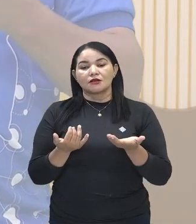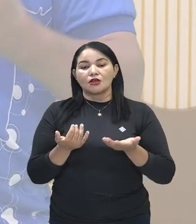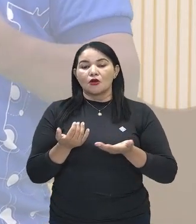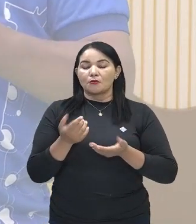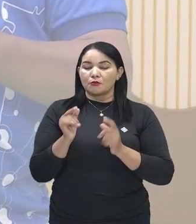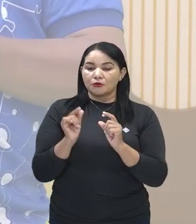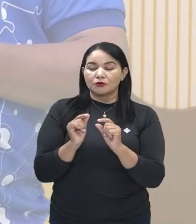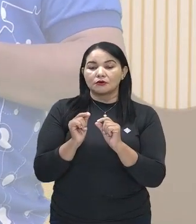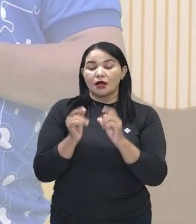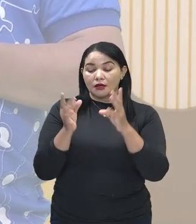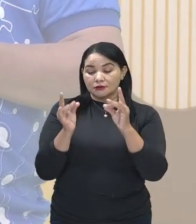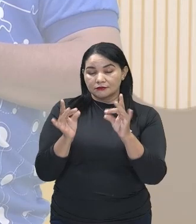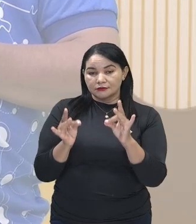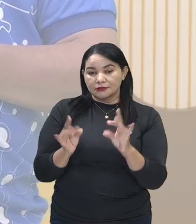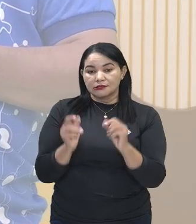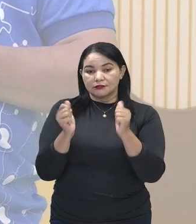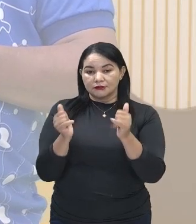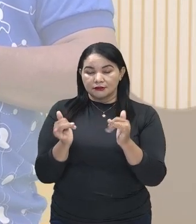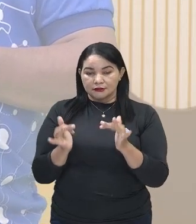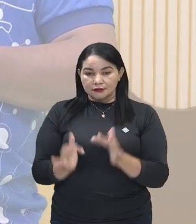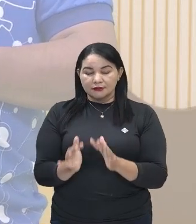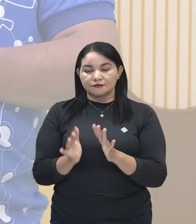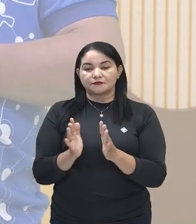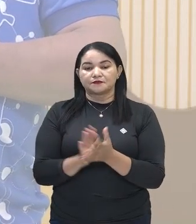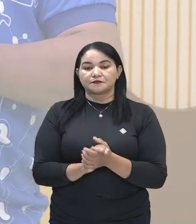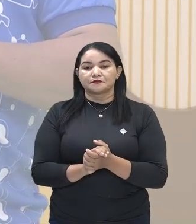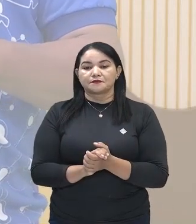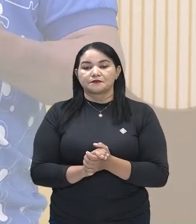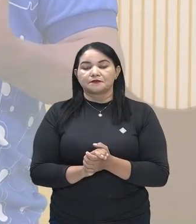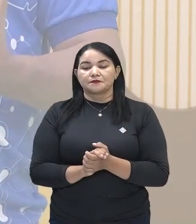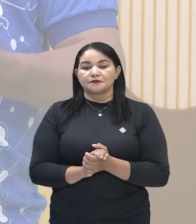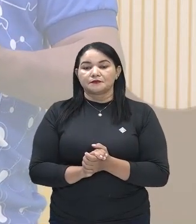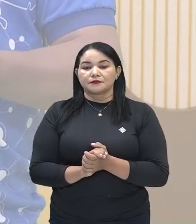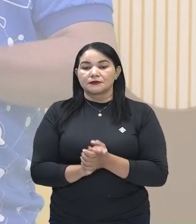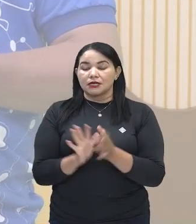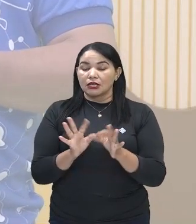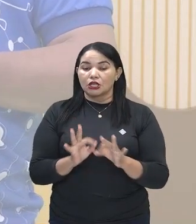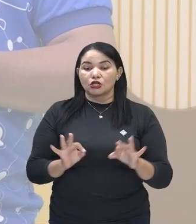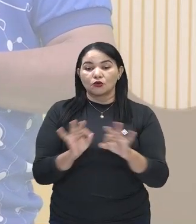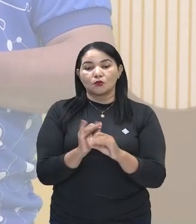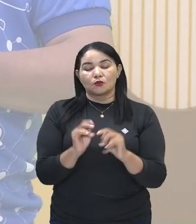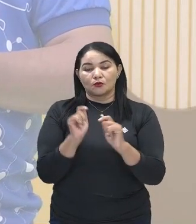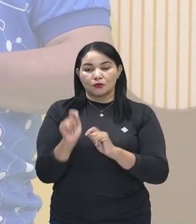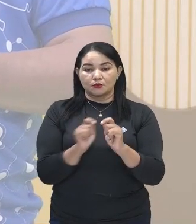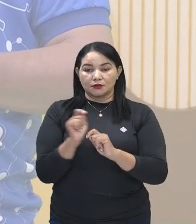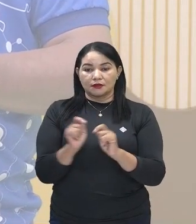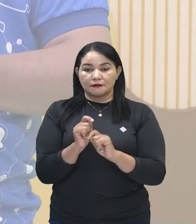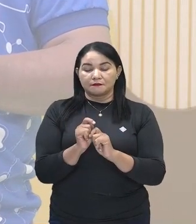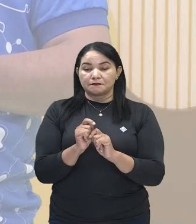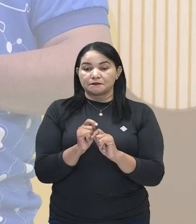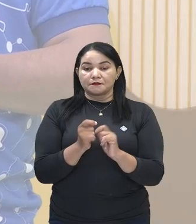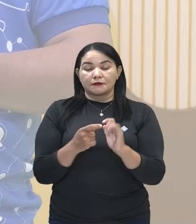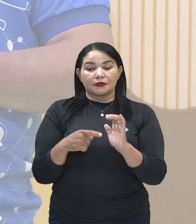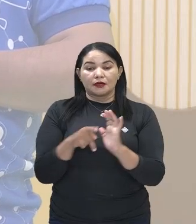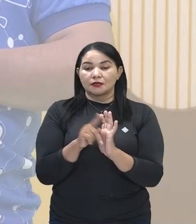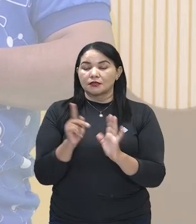gente vai aqui fazer aqui mais um apanhado, né, para a gente entender que é tudo aquilo que, né, que foi construído historicamente.